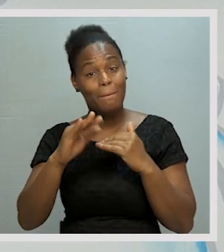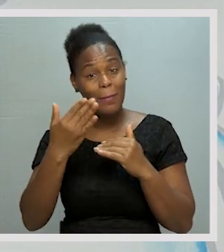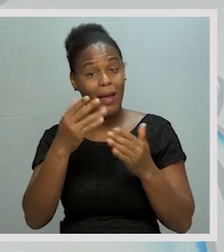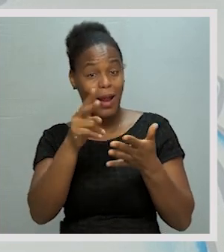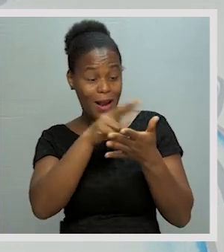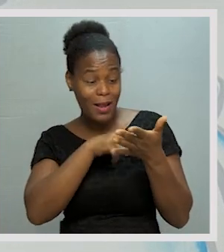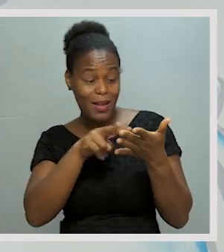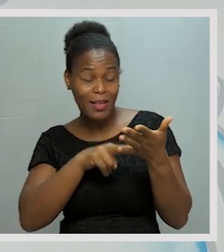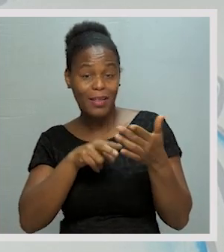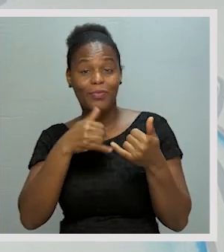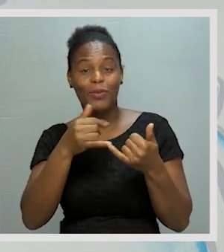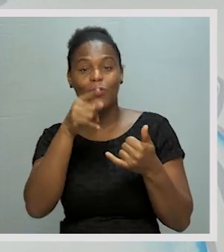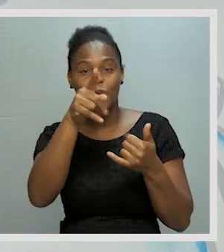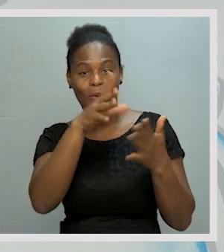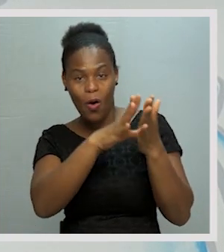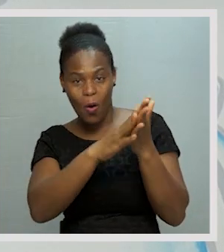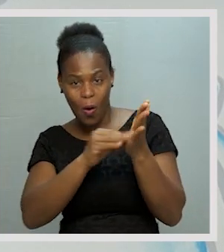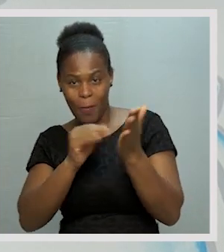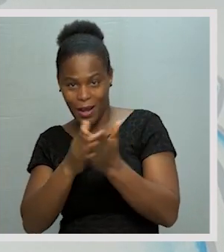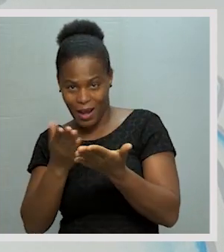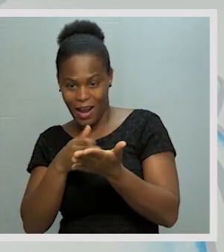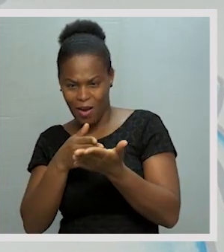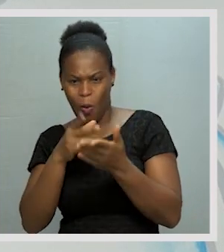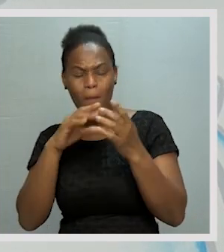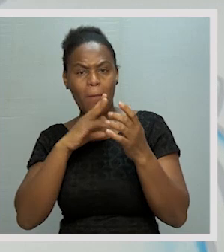262 passageiros. Está?